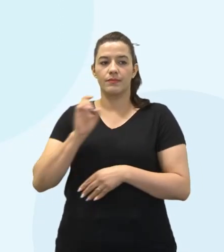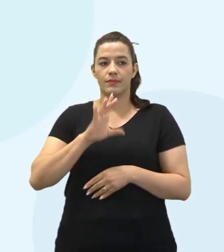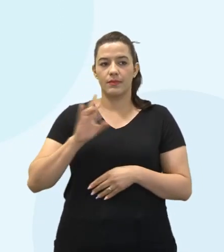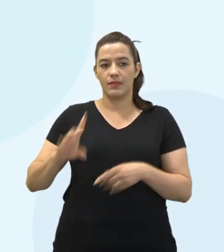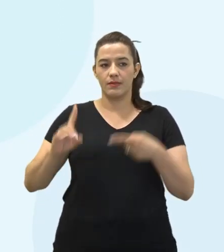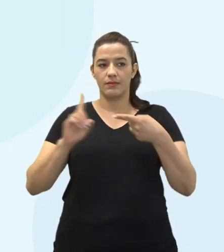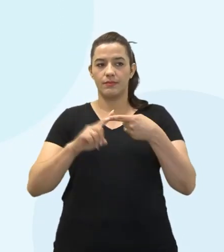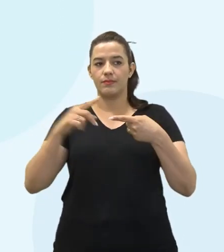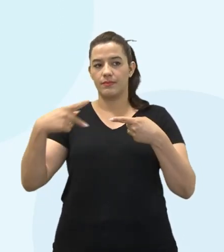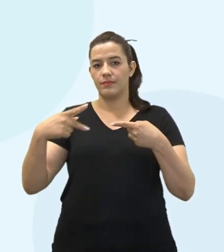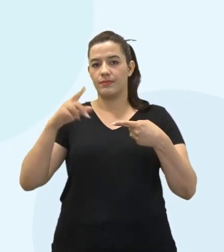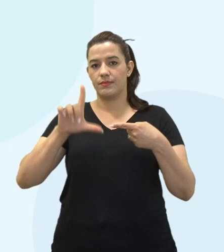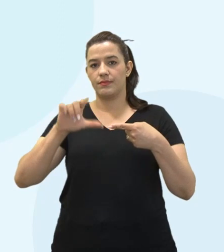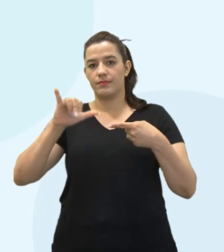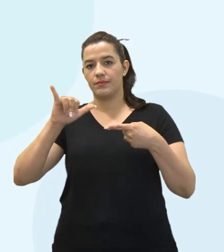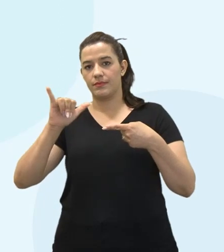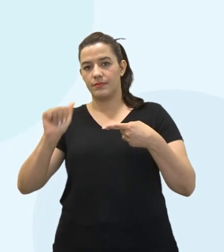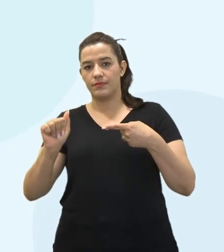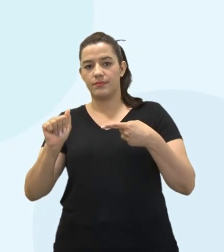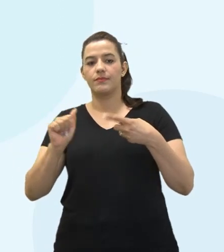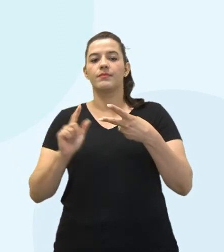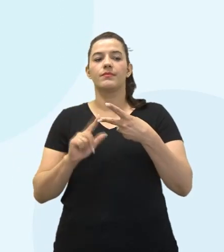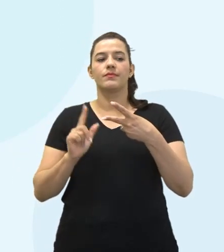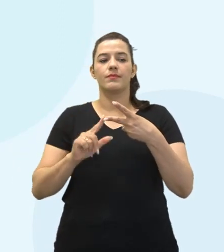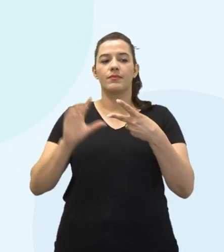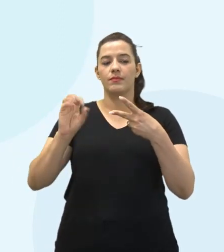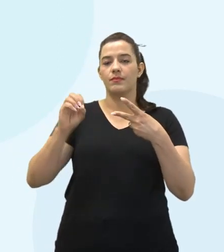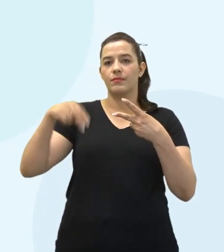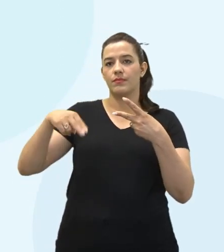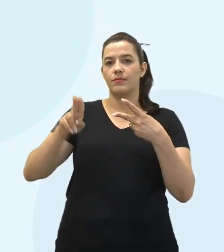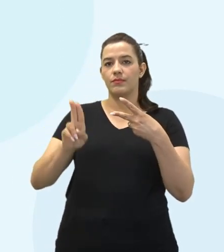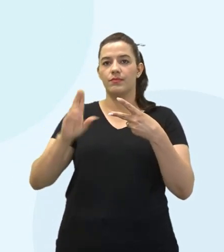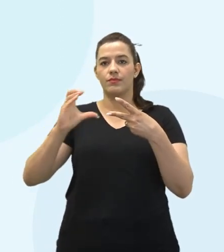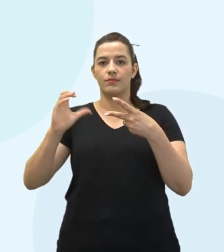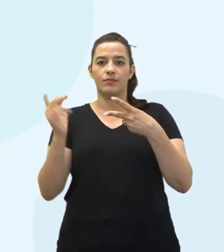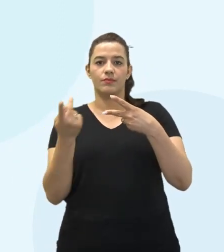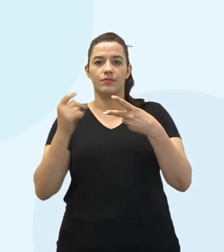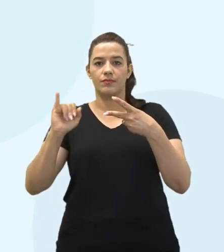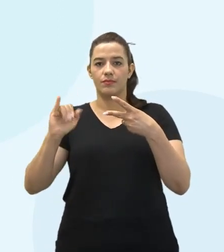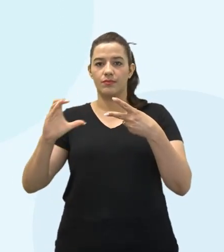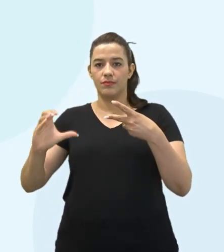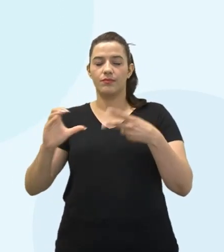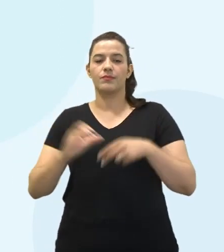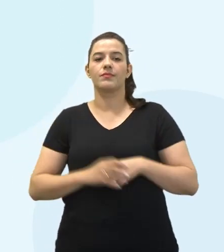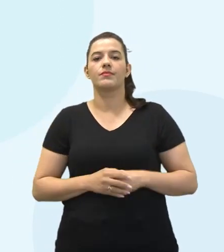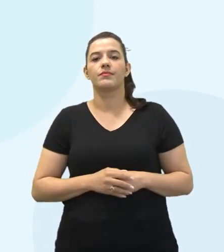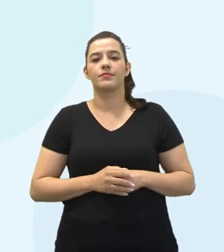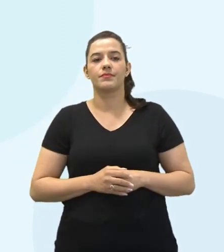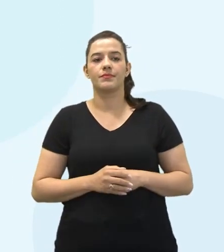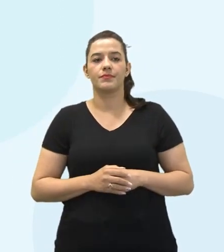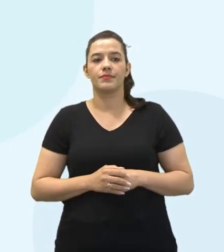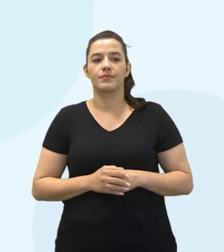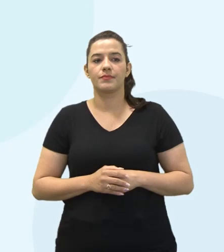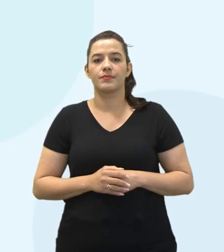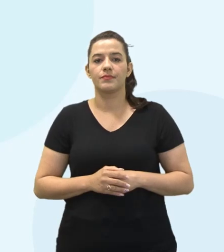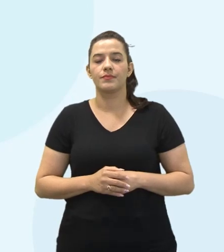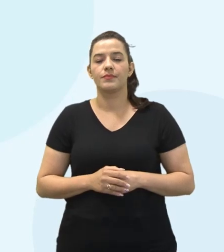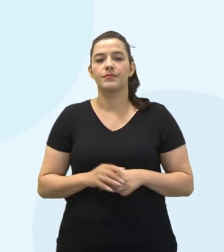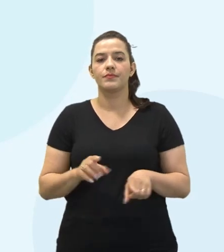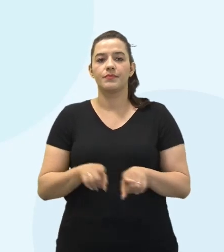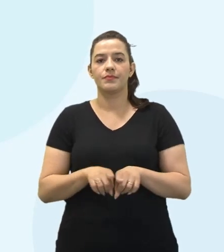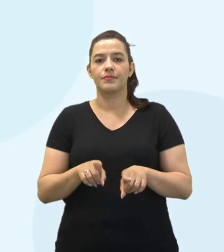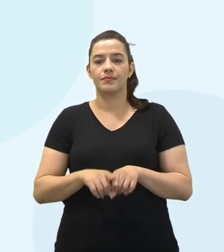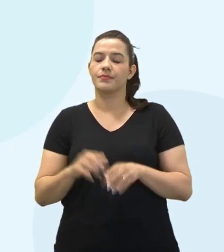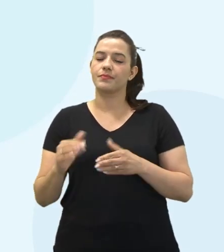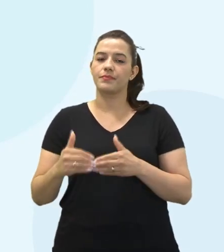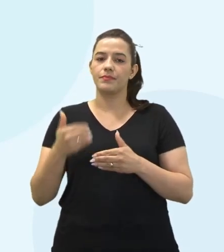e o notebook mas continuaremos areia Nossa formação mostrando aí um